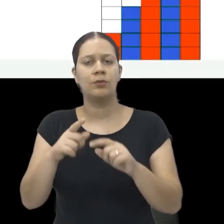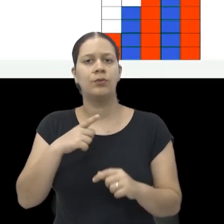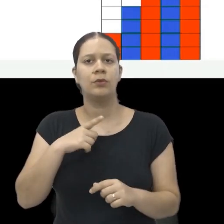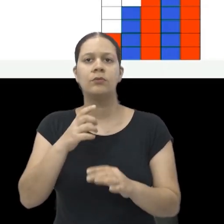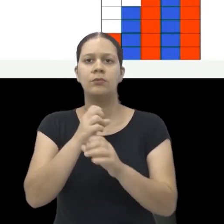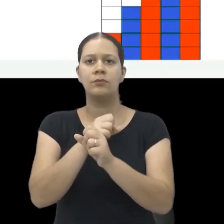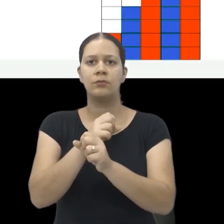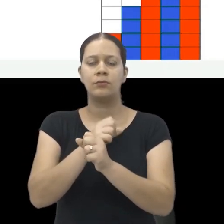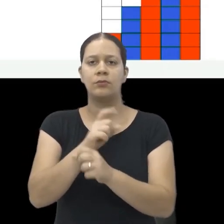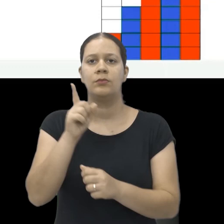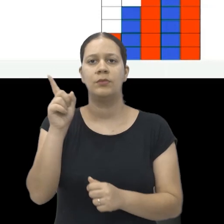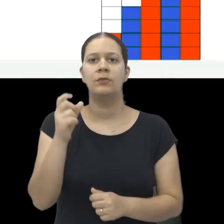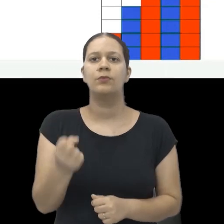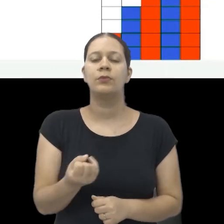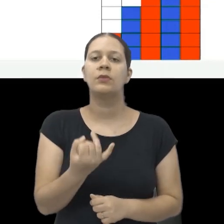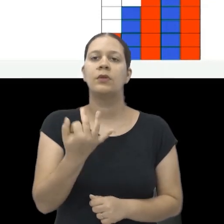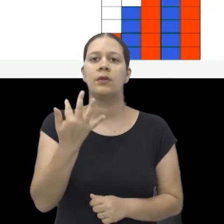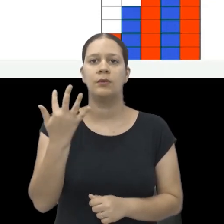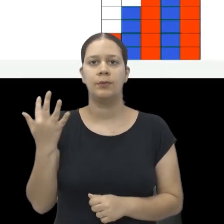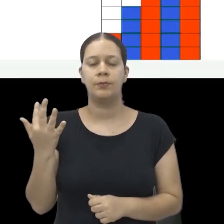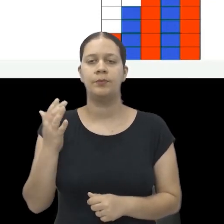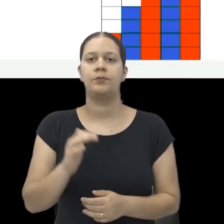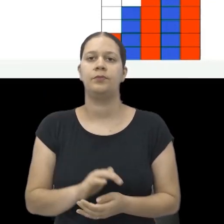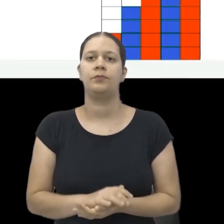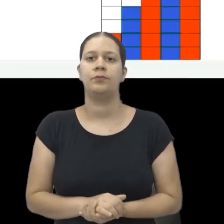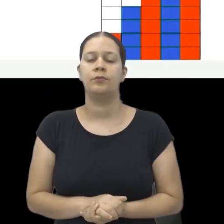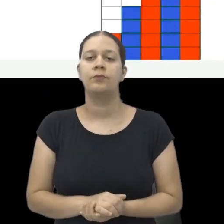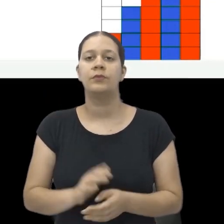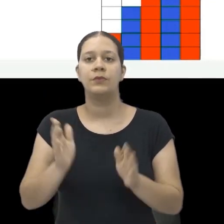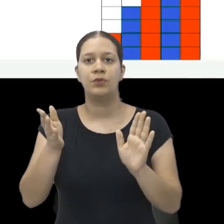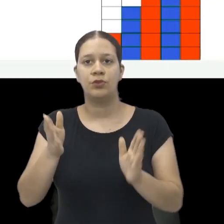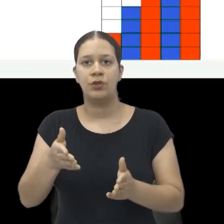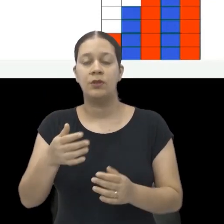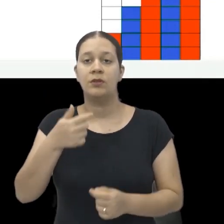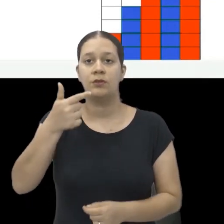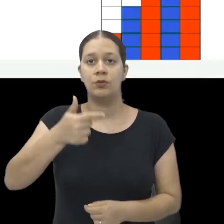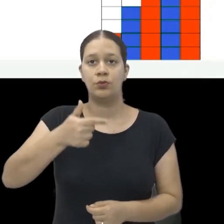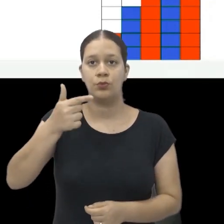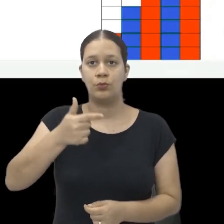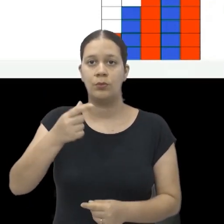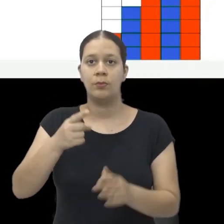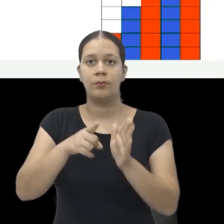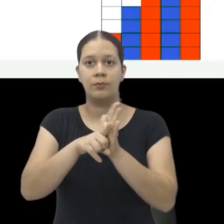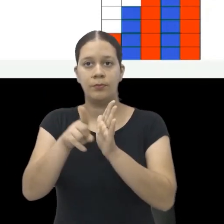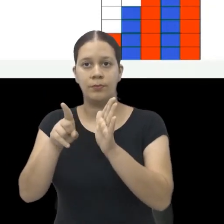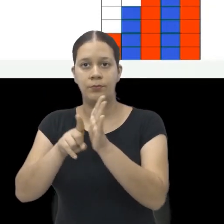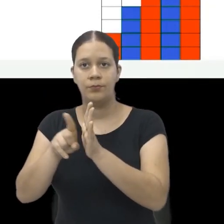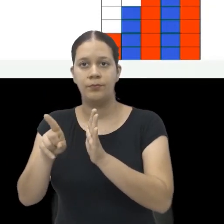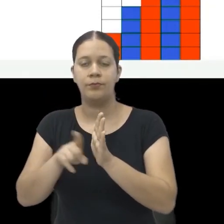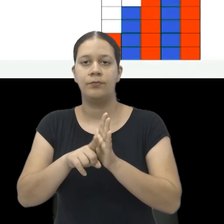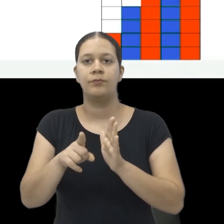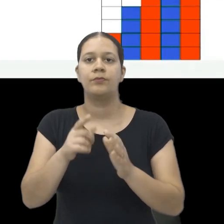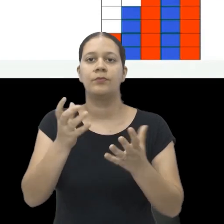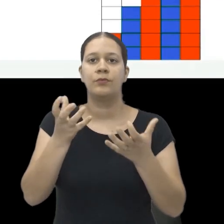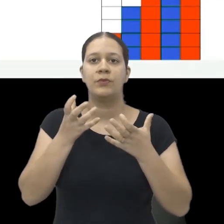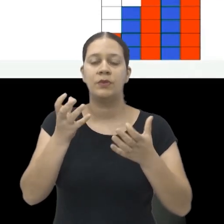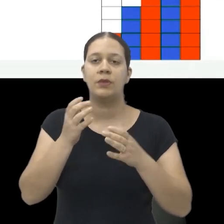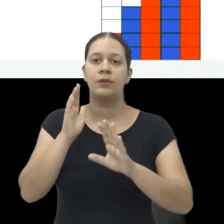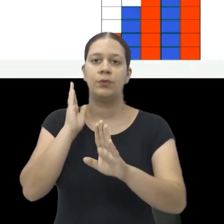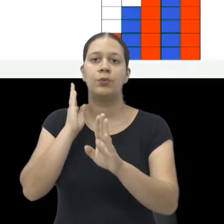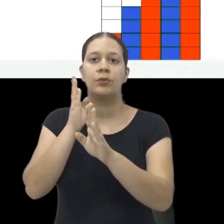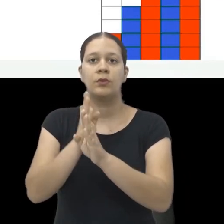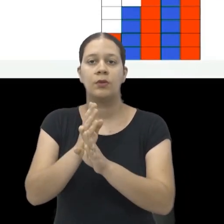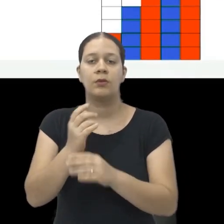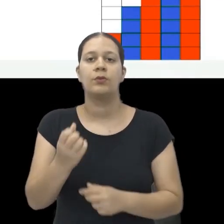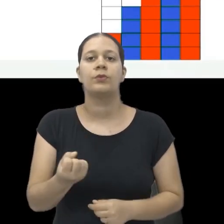algébrica aqui que representa essa quantidade. Já na segunda questão, se eu quiser encontrar